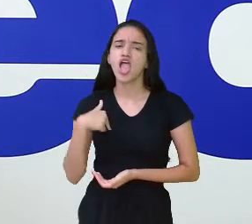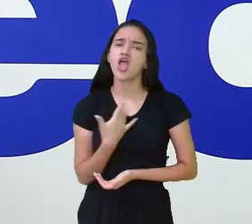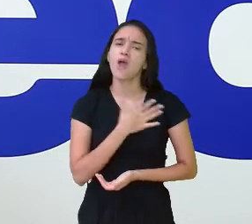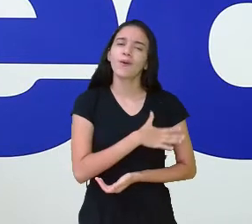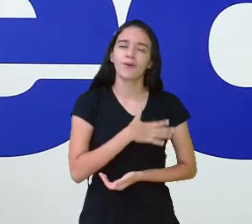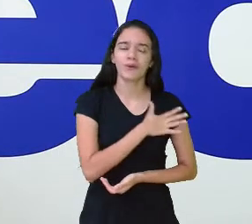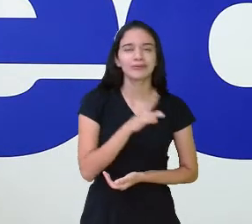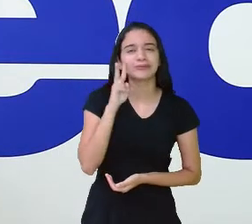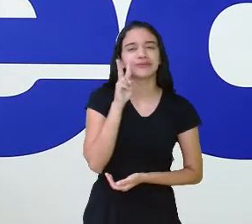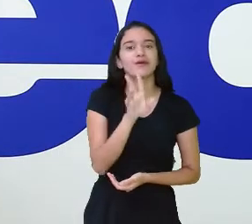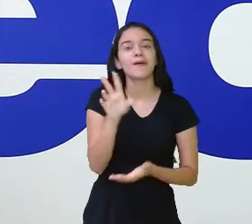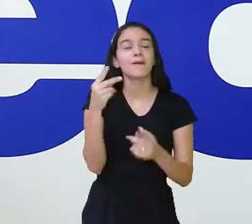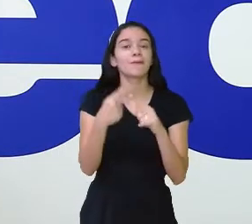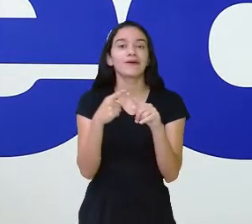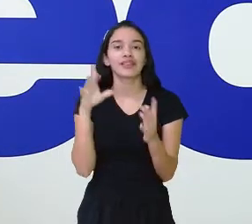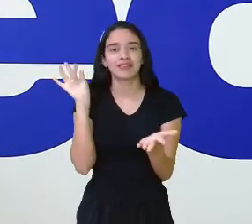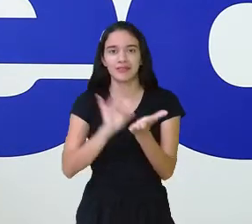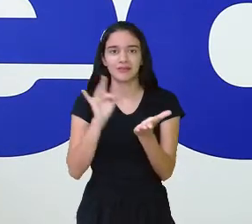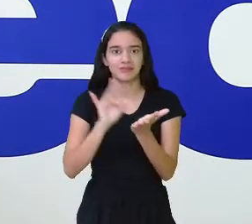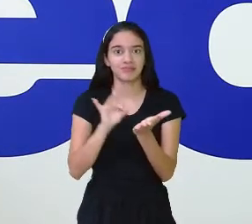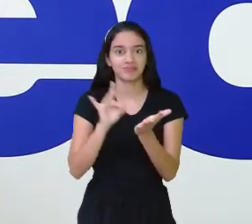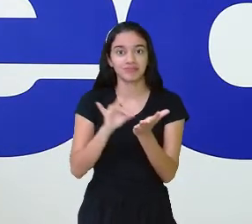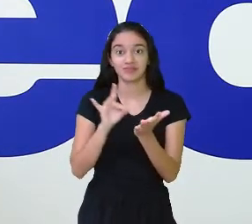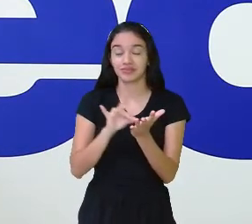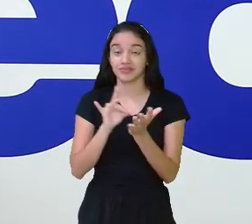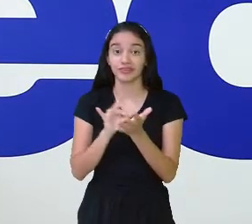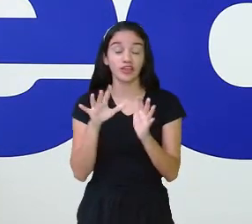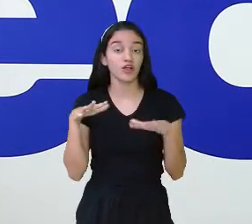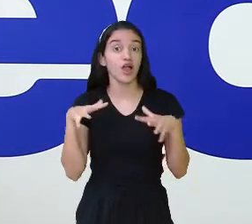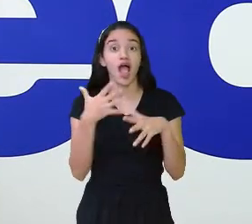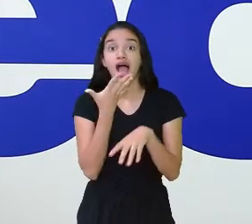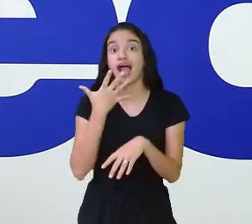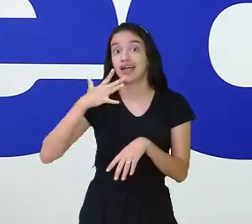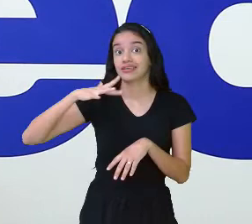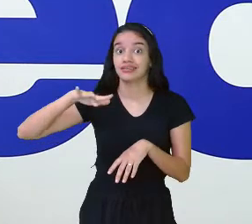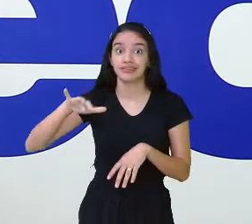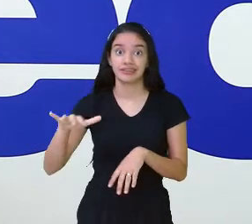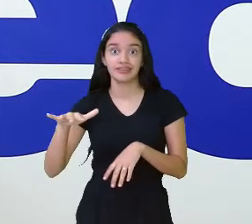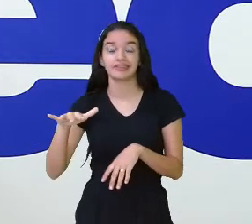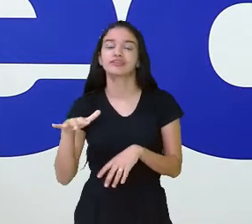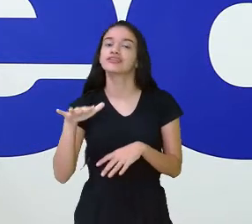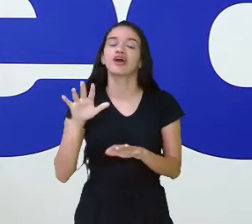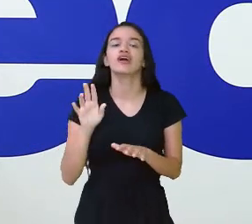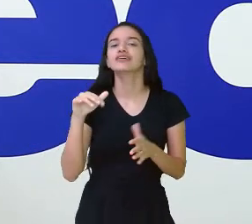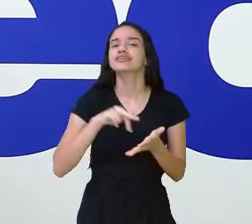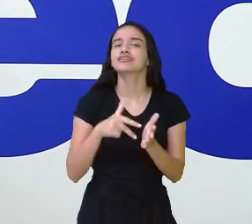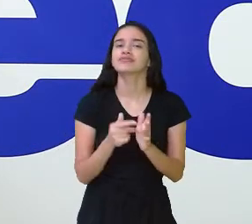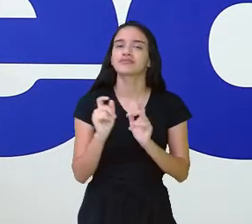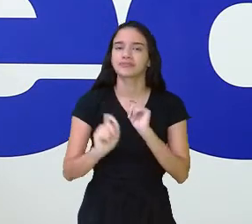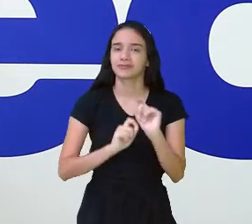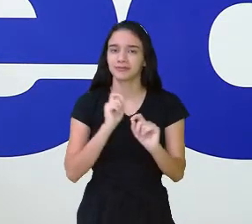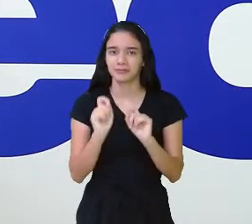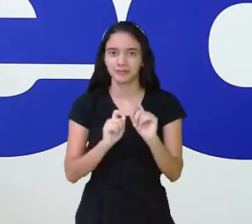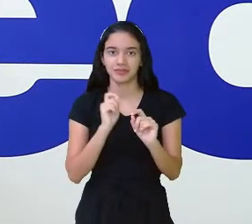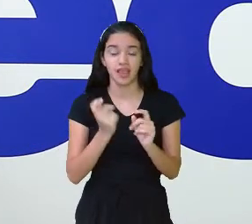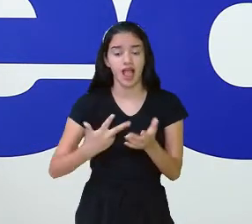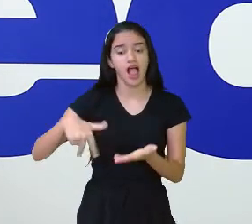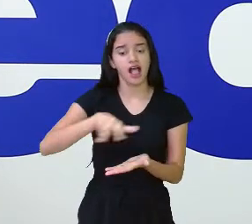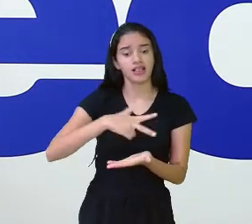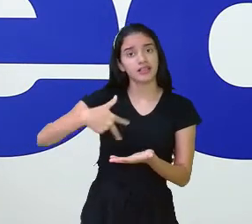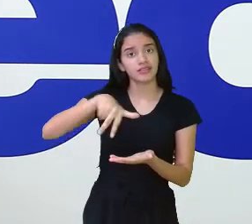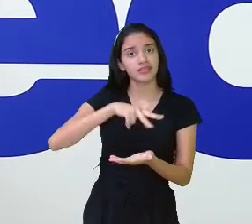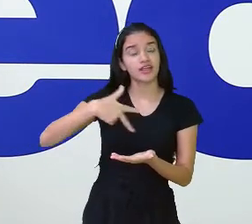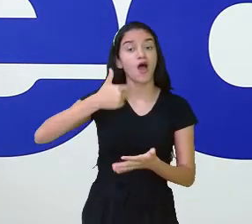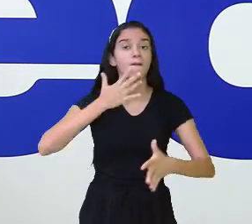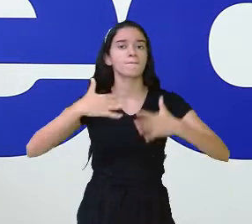porque, na verdade, todos os elementos da dança estão aí. As crianças, não é? Ou seja, a dança, o